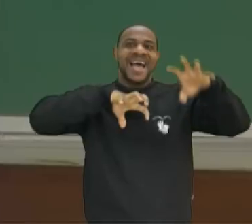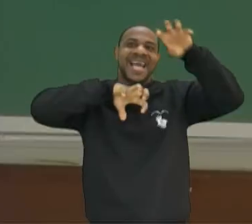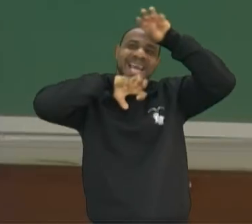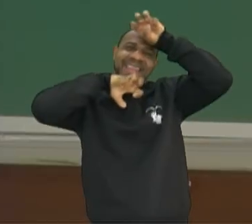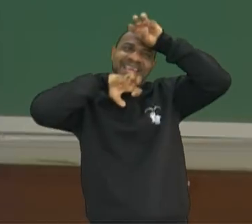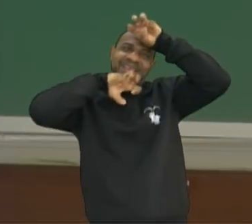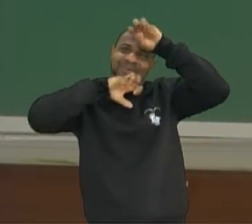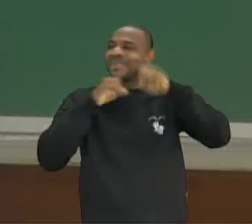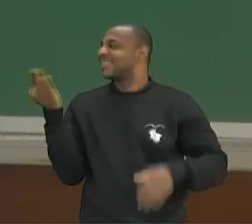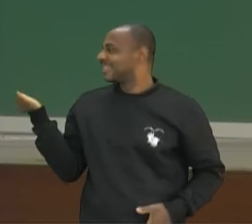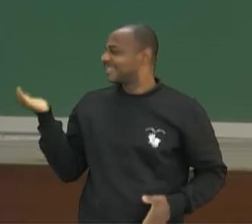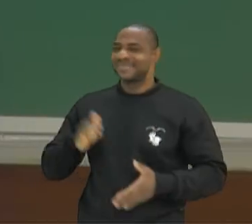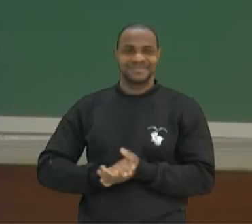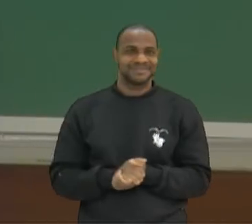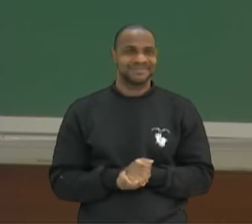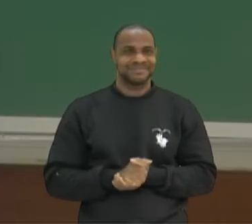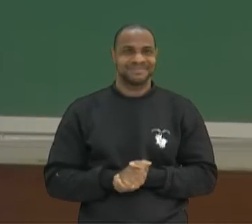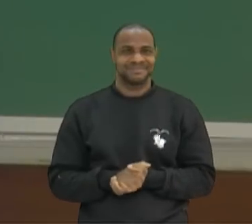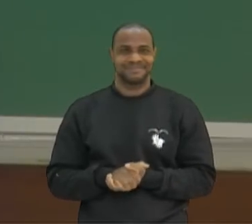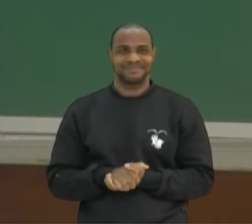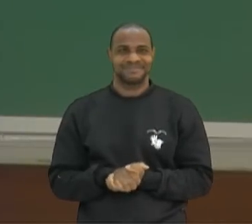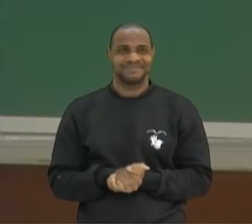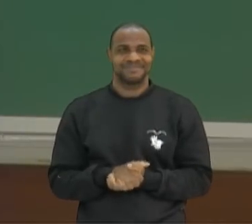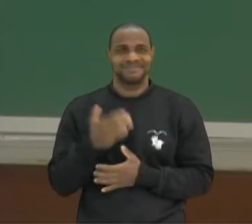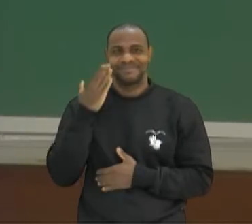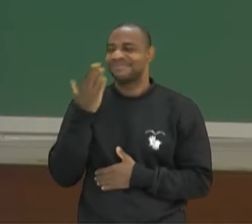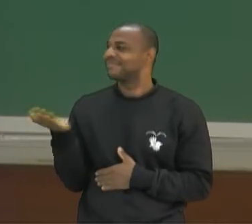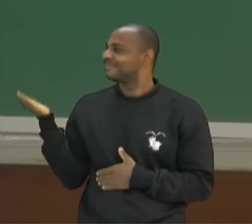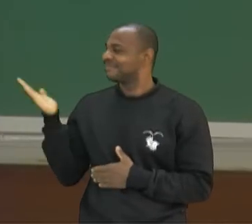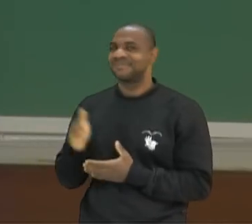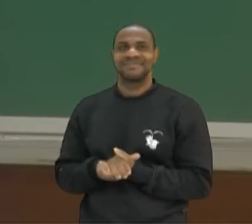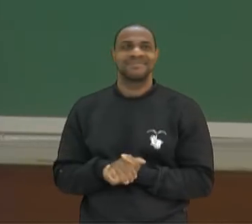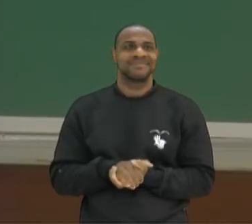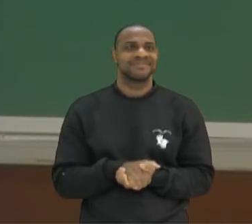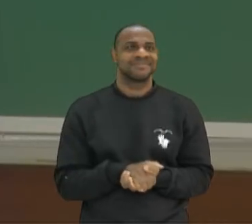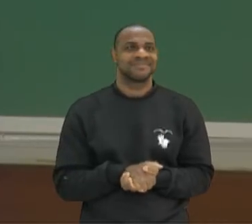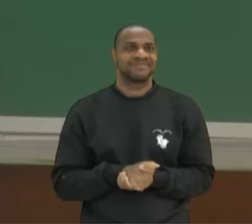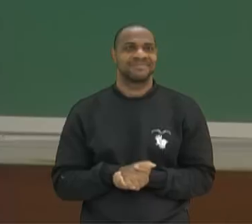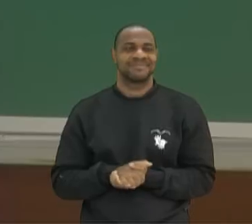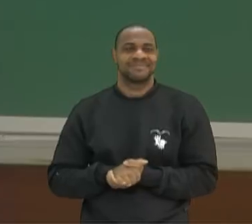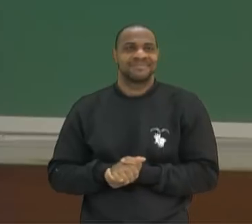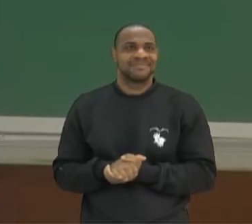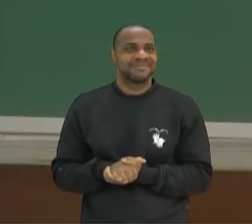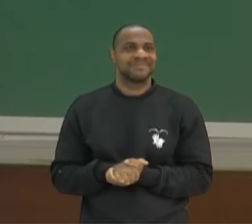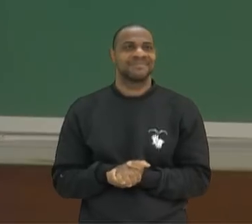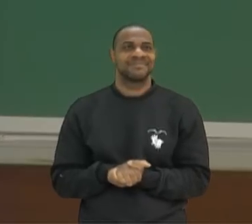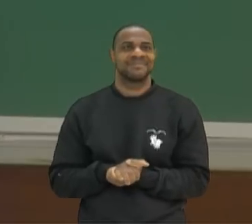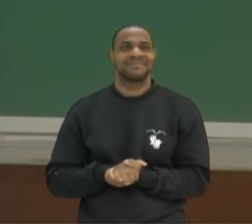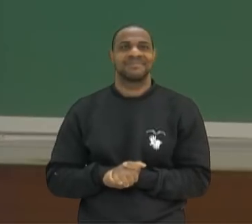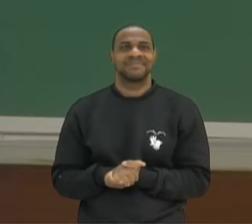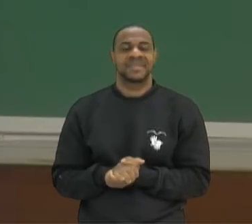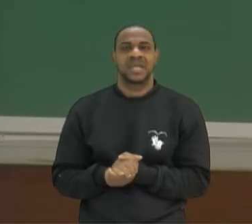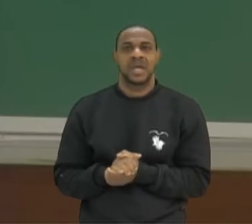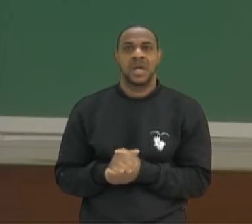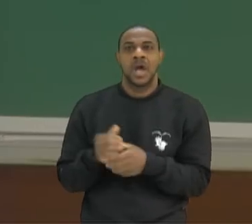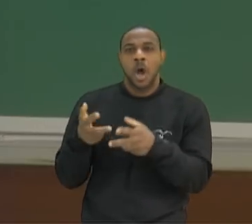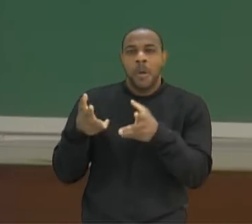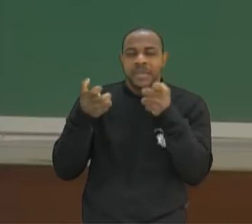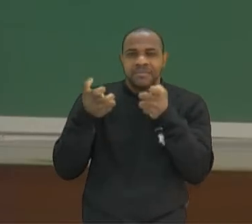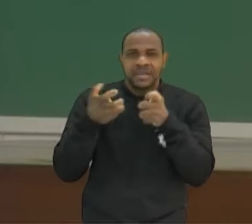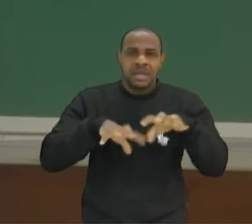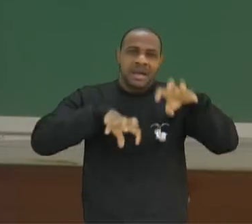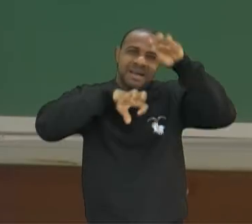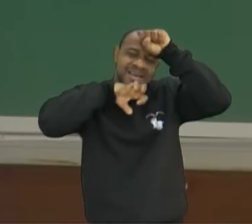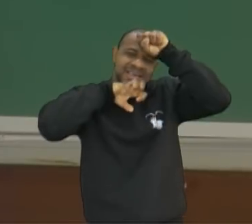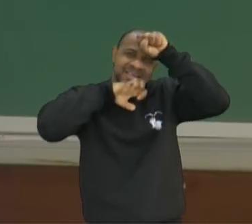ok? Vamos ver o que se destaca aqui? Vamos lá? So, number 2. Observando a